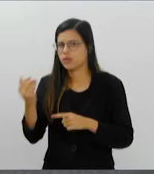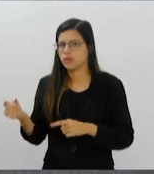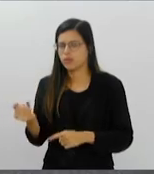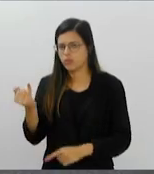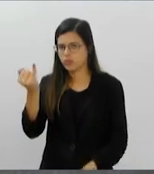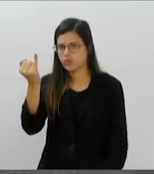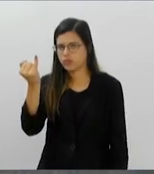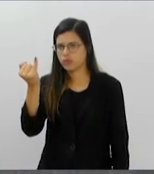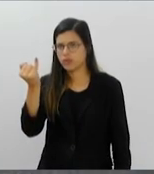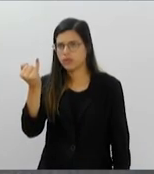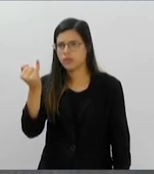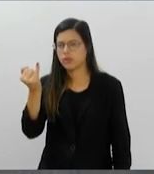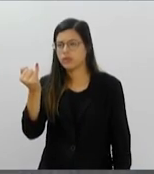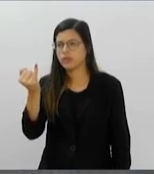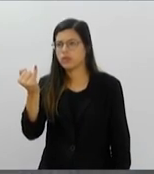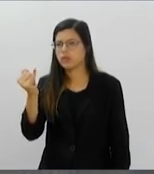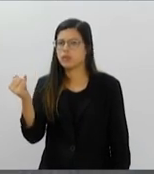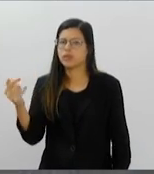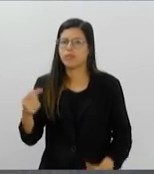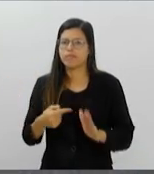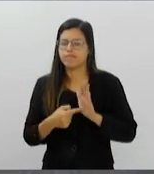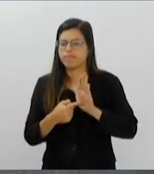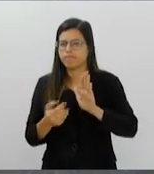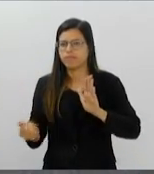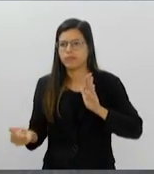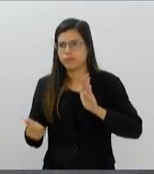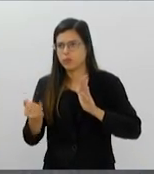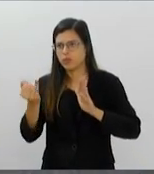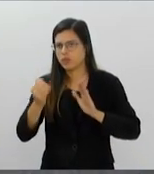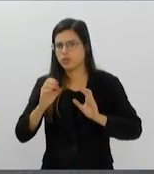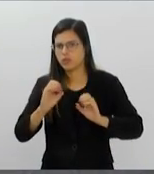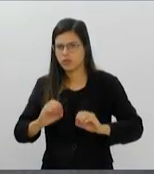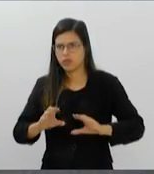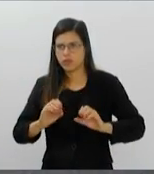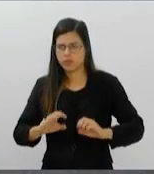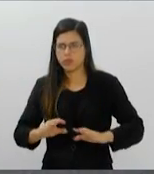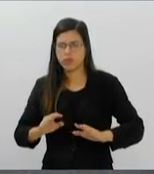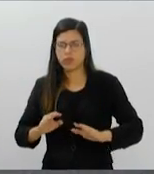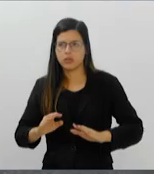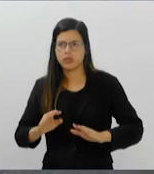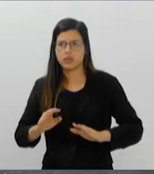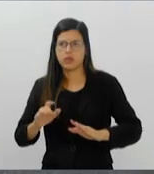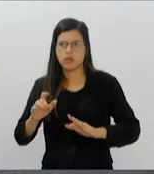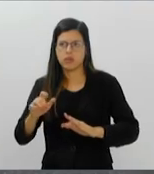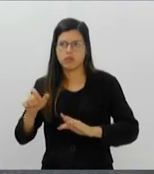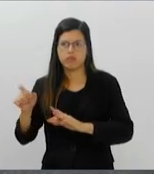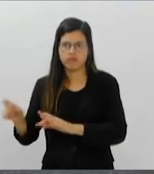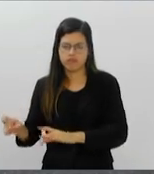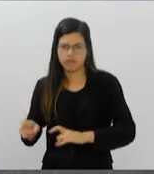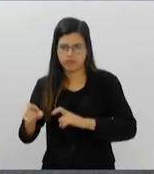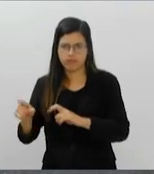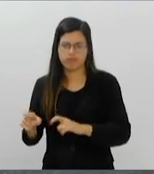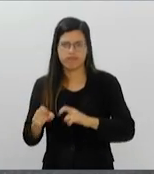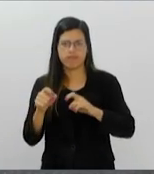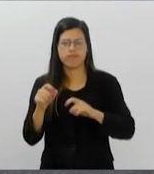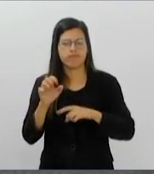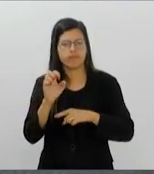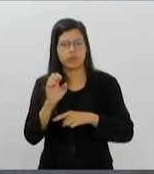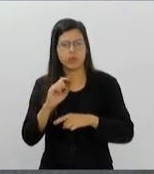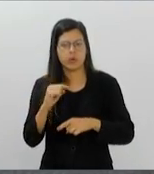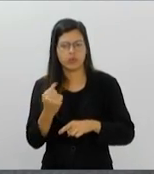importância, ressaltar a importância que tem da educação do campo aqui no nosso estado, e